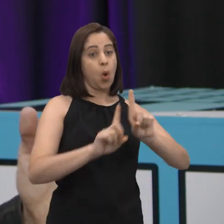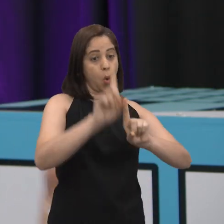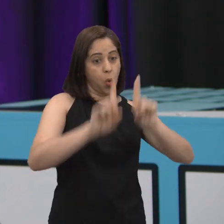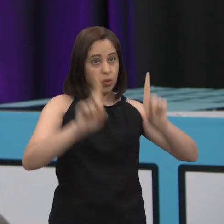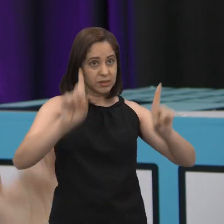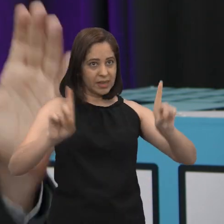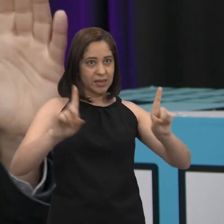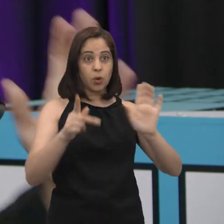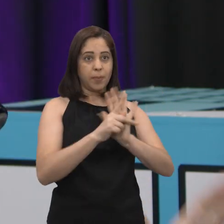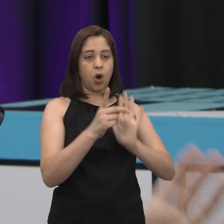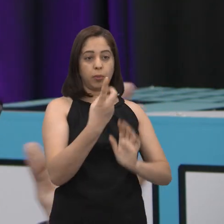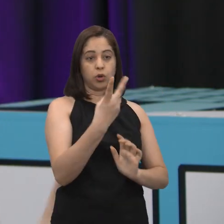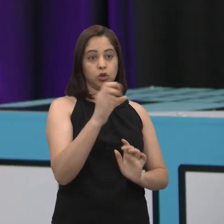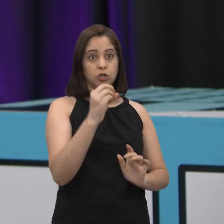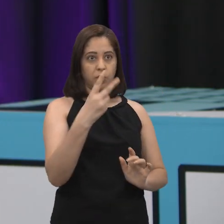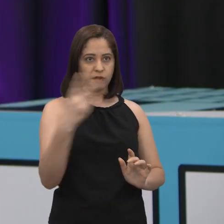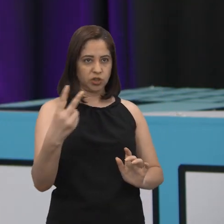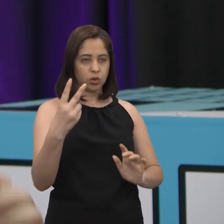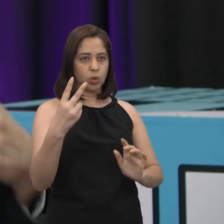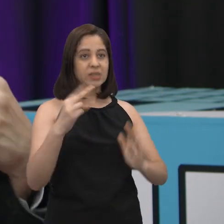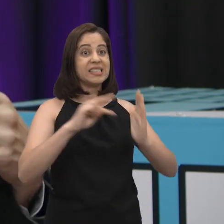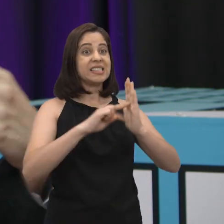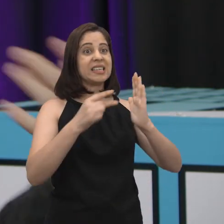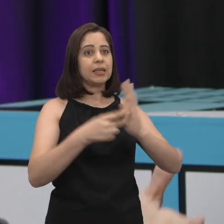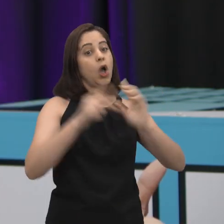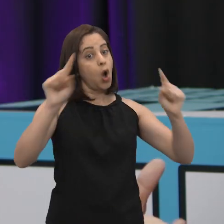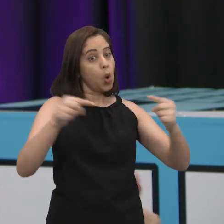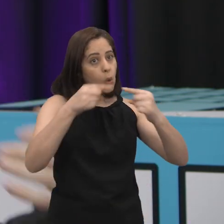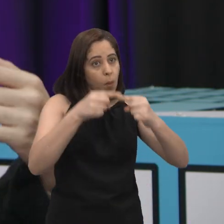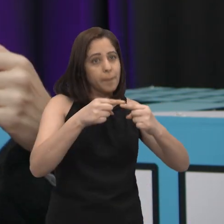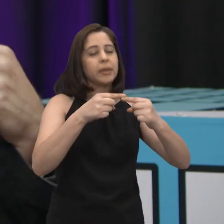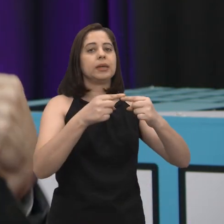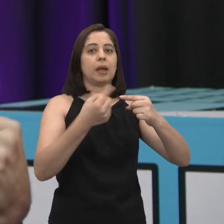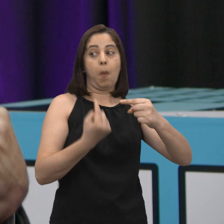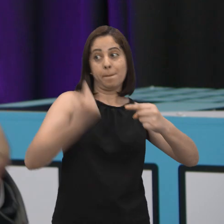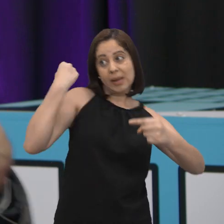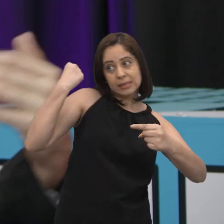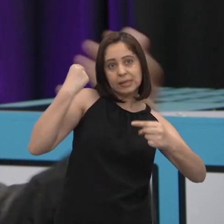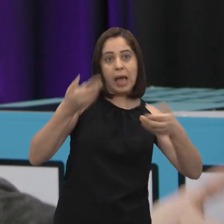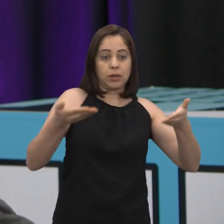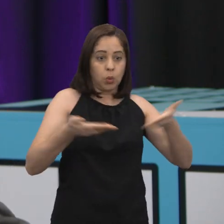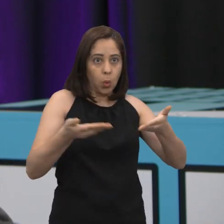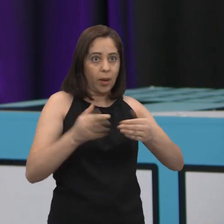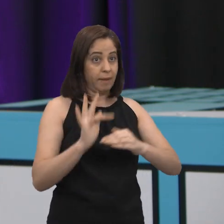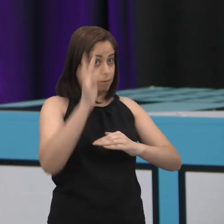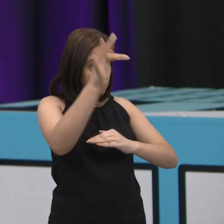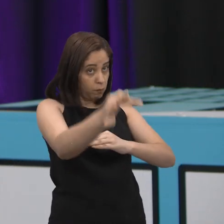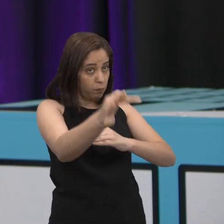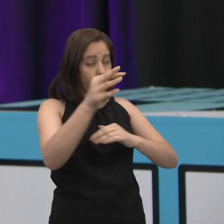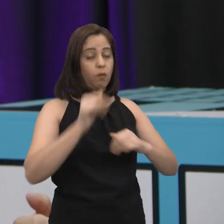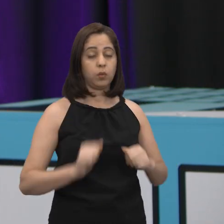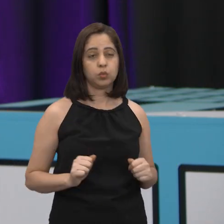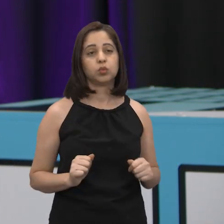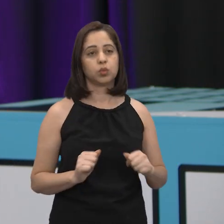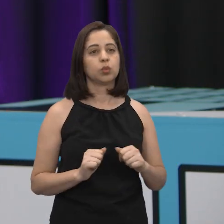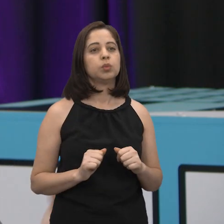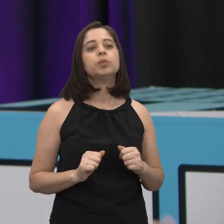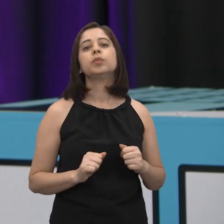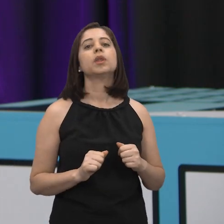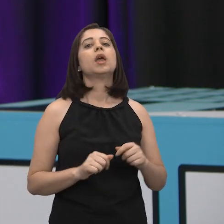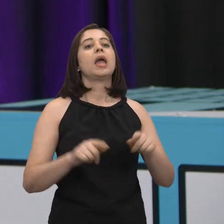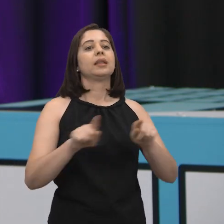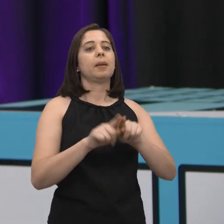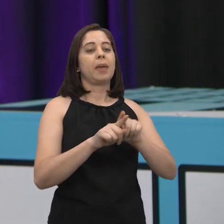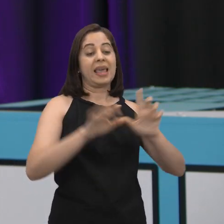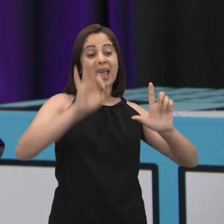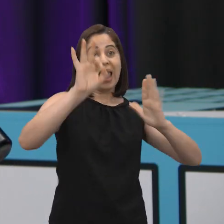censo de 2022 é uma fotografia daquele momento, que nos diz muita coisa sobre o nosso passado e sobre o nosso futuro. Né? Em